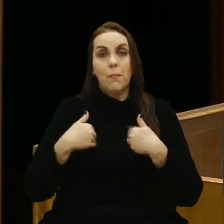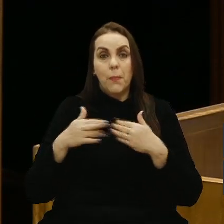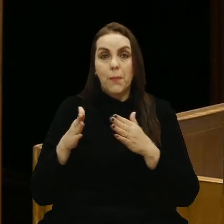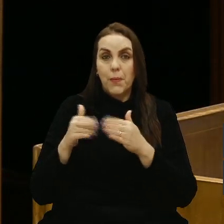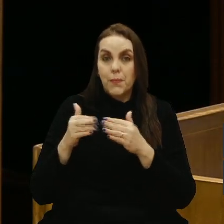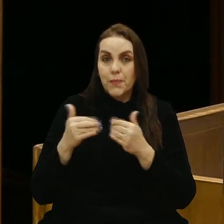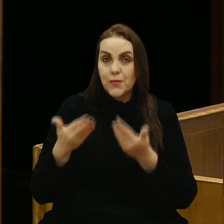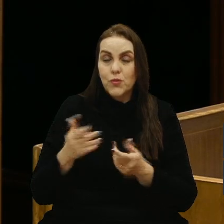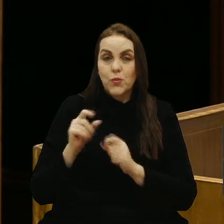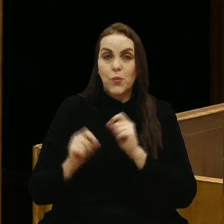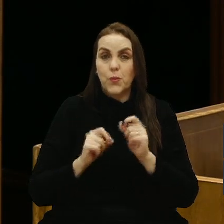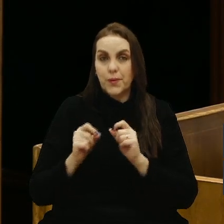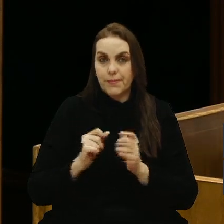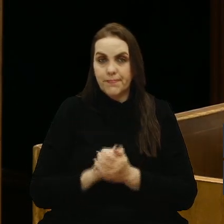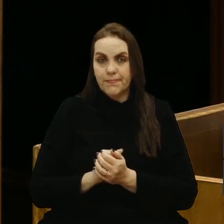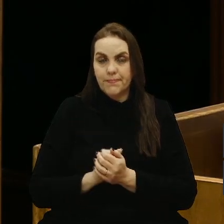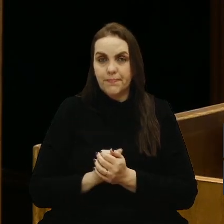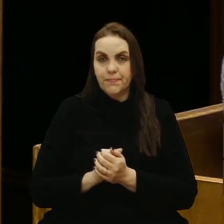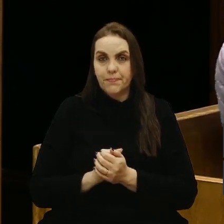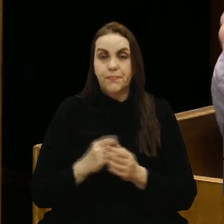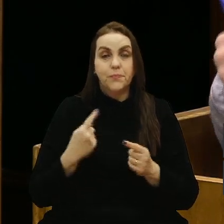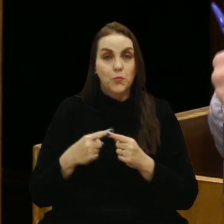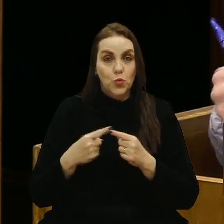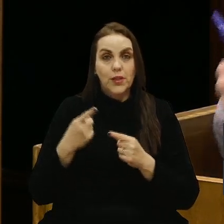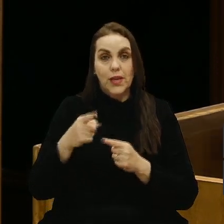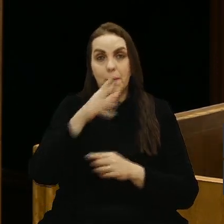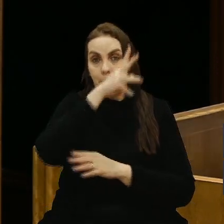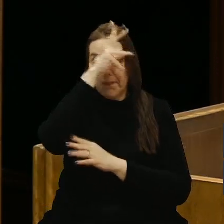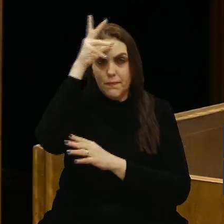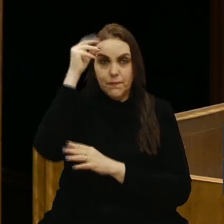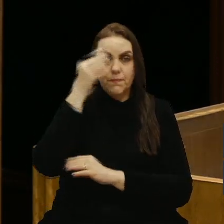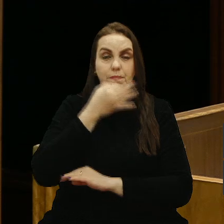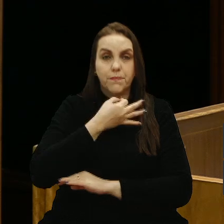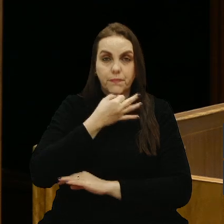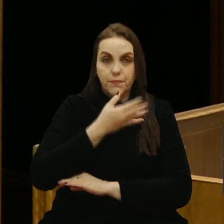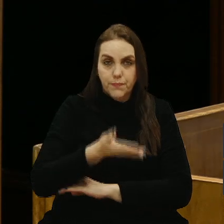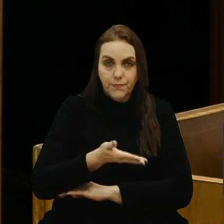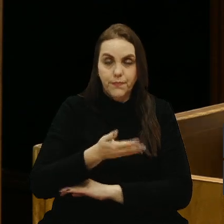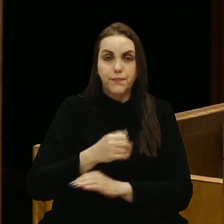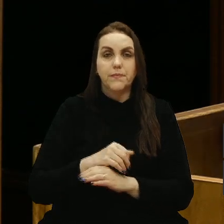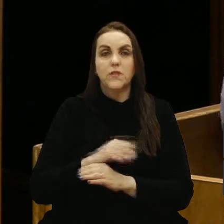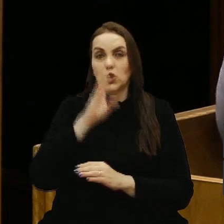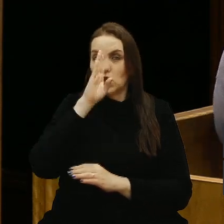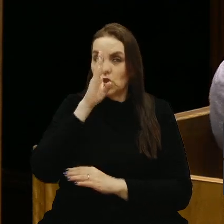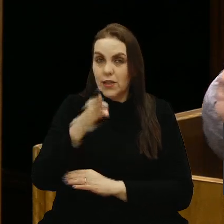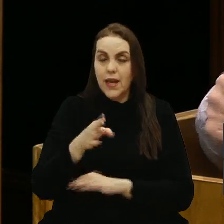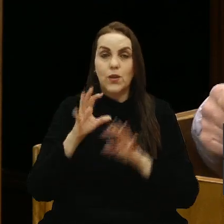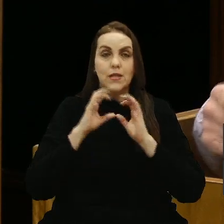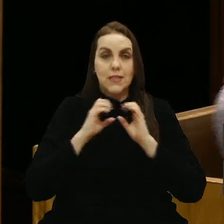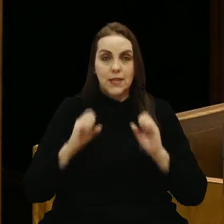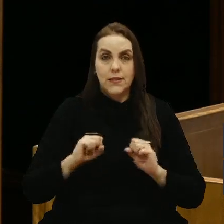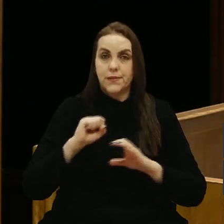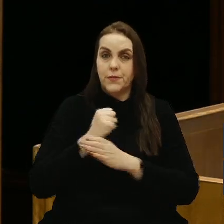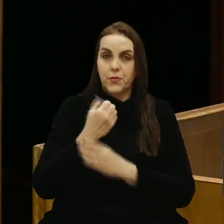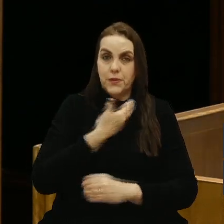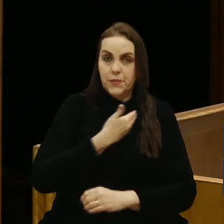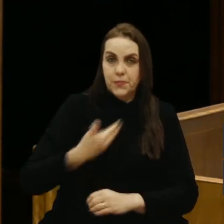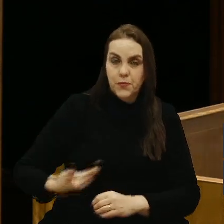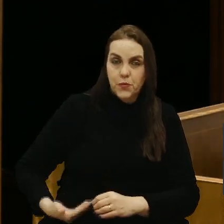pedido é para que a Prefeitura de Caxias do Sul, diretamente a Secretaria de Segurança